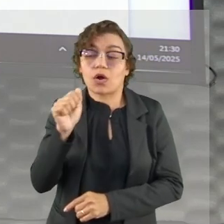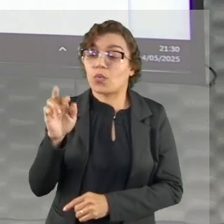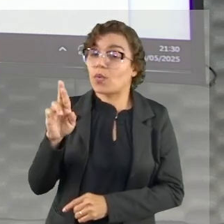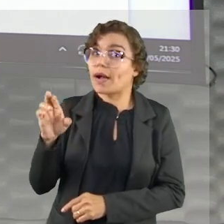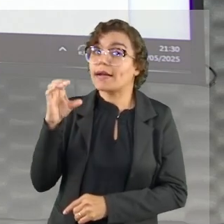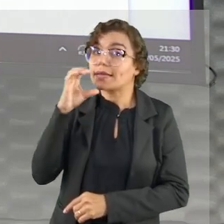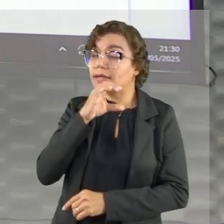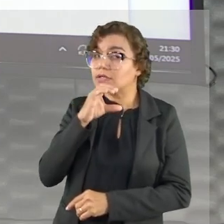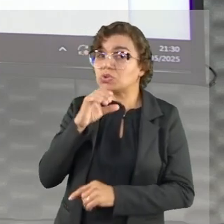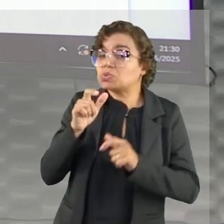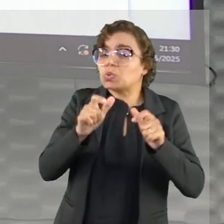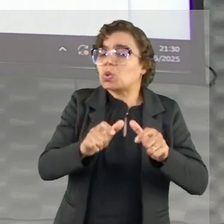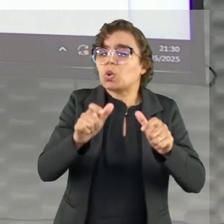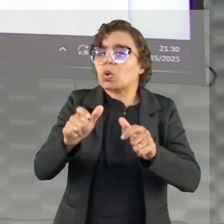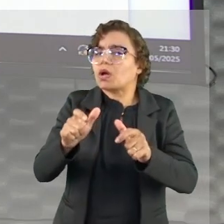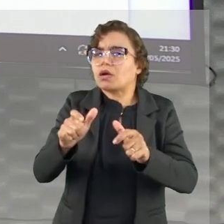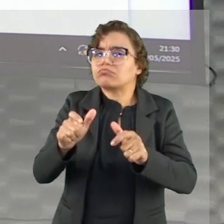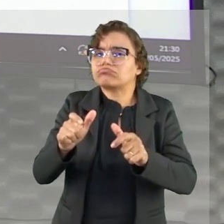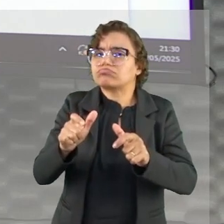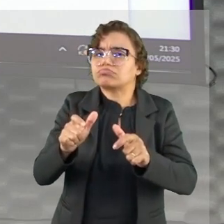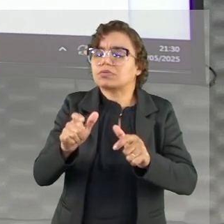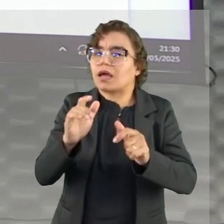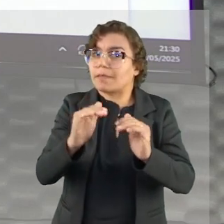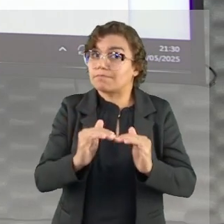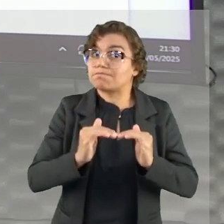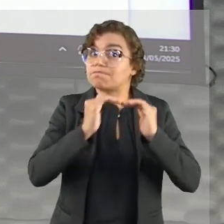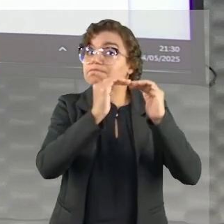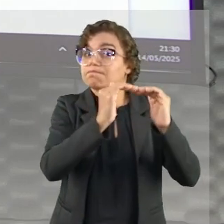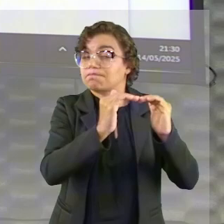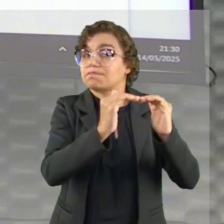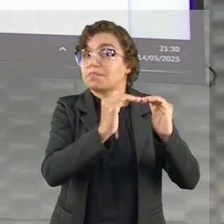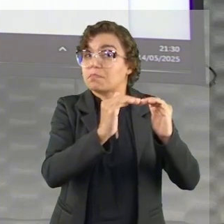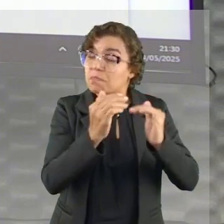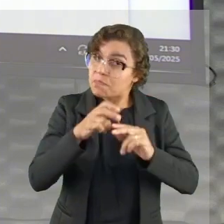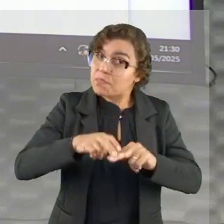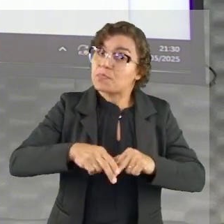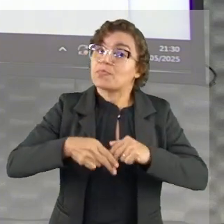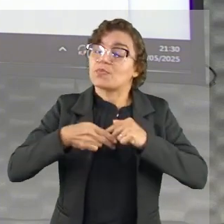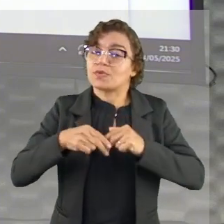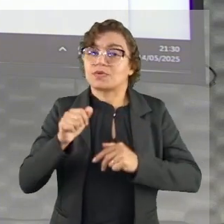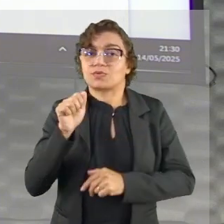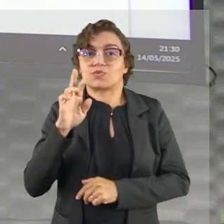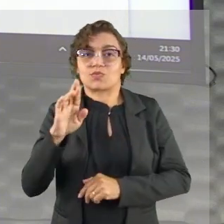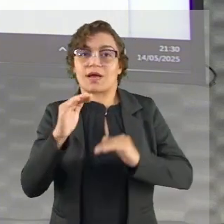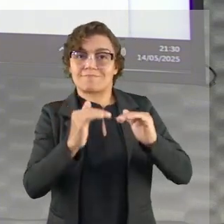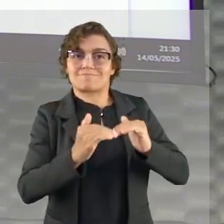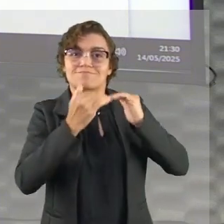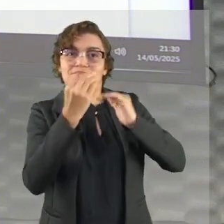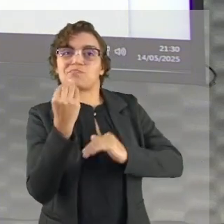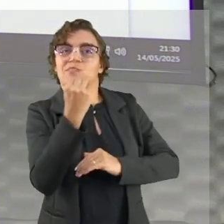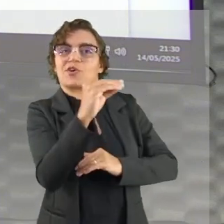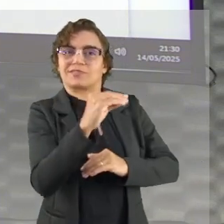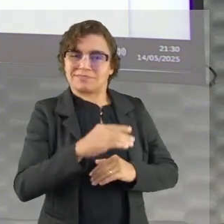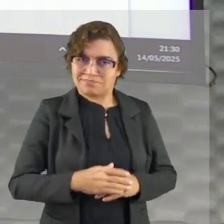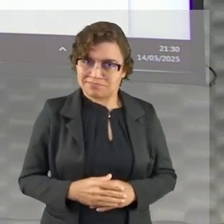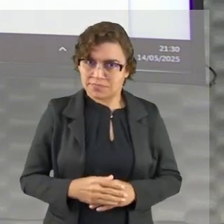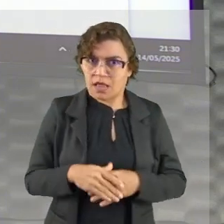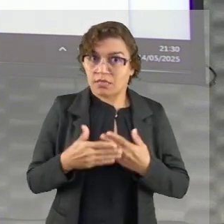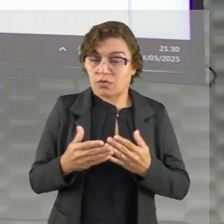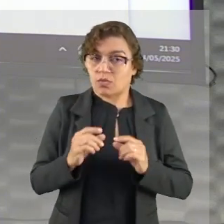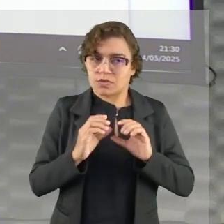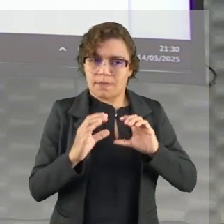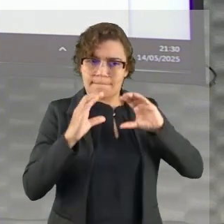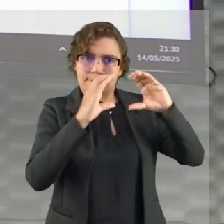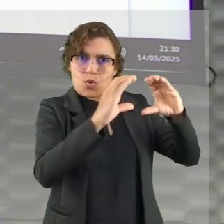quente? Onde esse ar quente se encontra? Na parte de cima. Por isso que coloca os ar-condicionados na parte de cima. Então, o ar-condicionado,